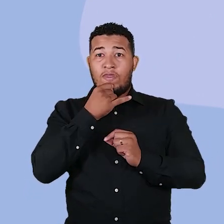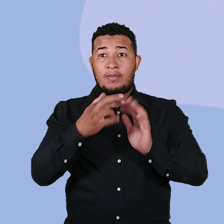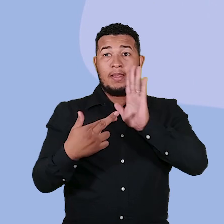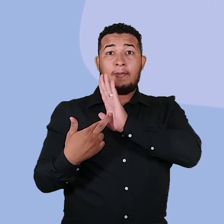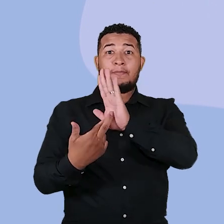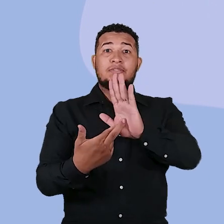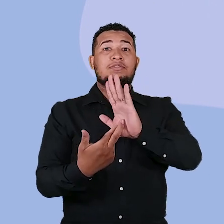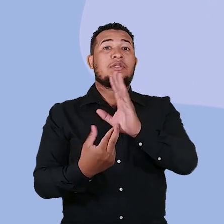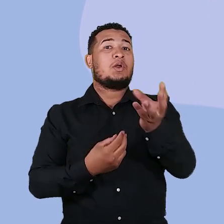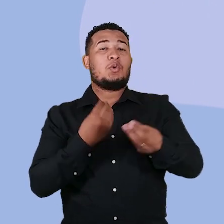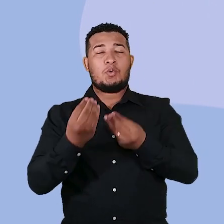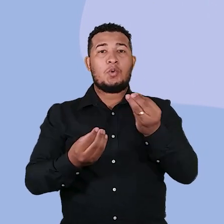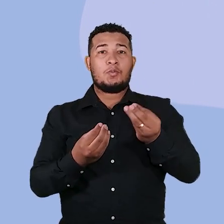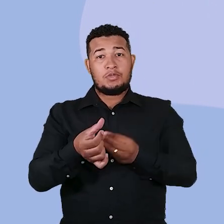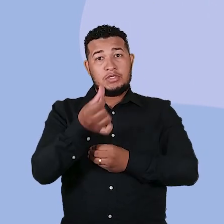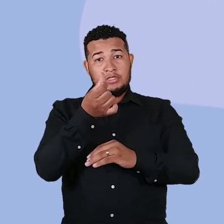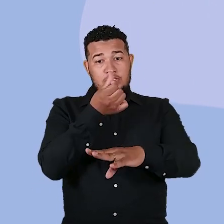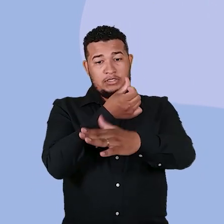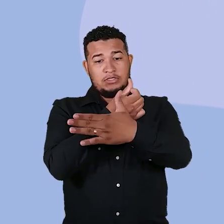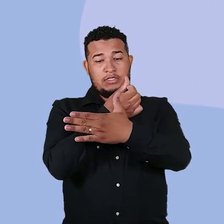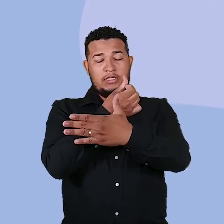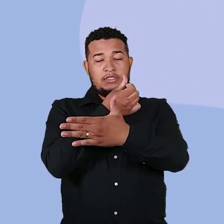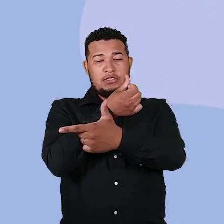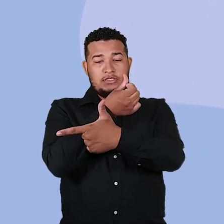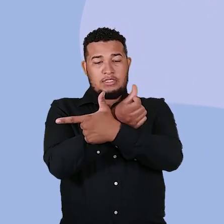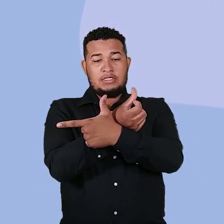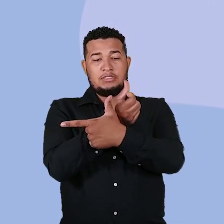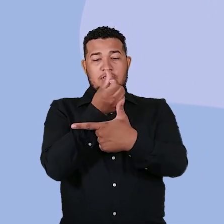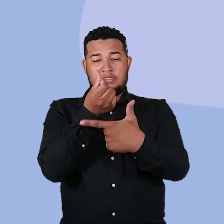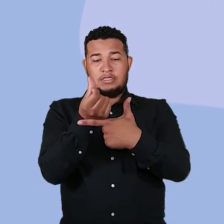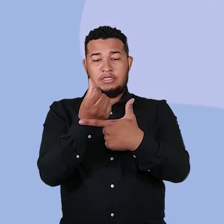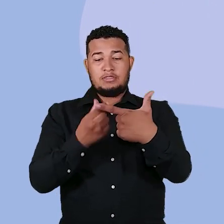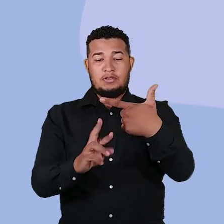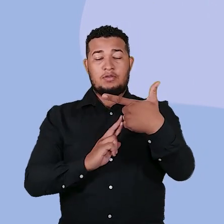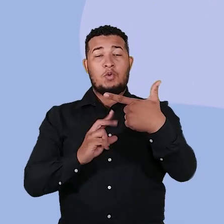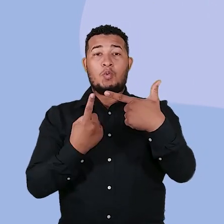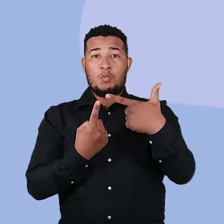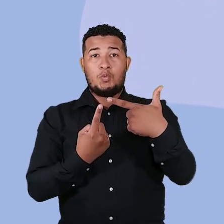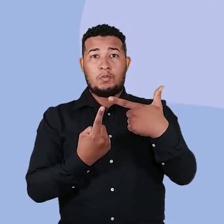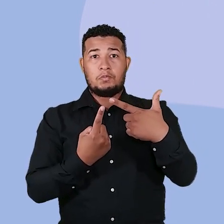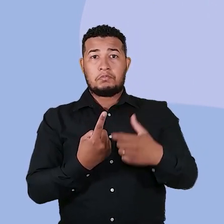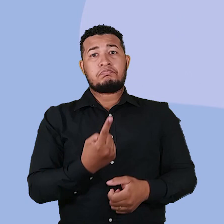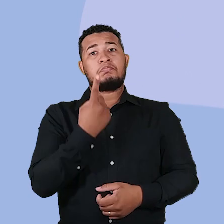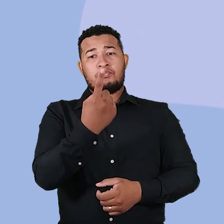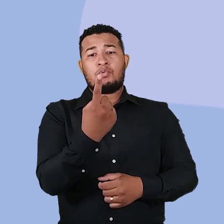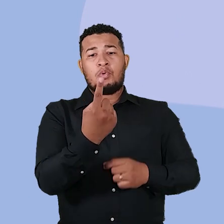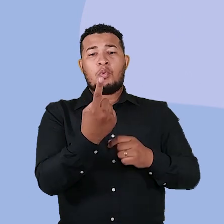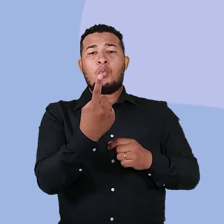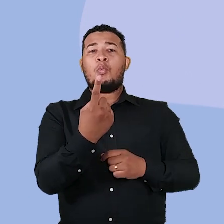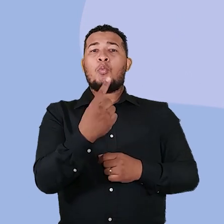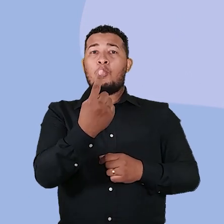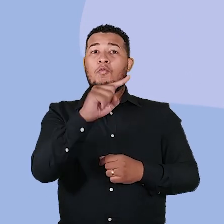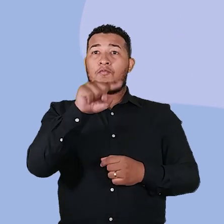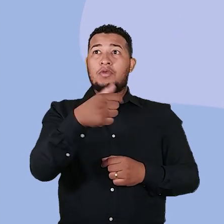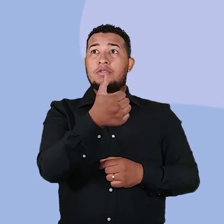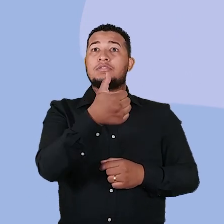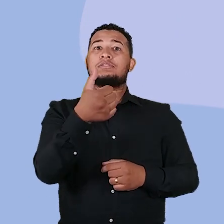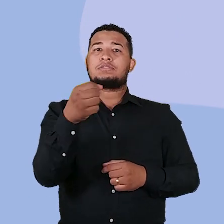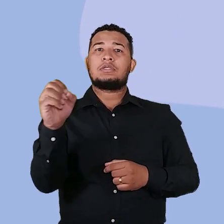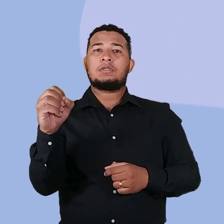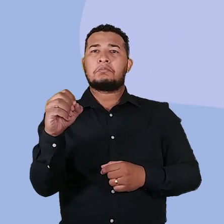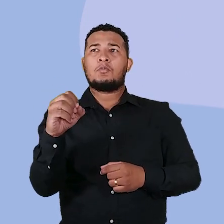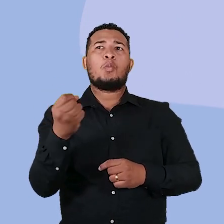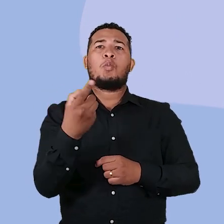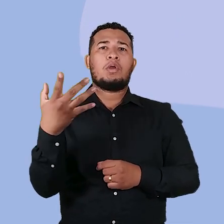5:54 representamos então corro em seis dividido por 6 a 1 então posso representar comum ou na forma